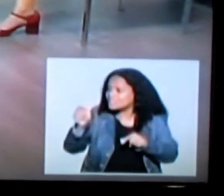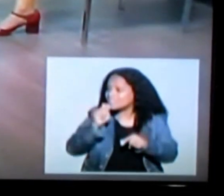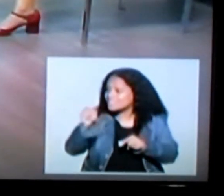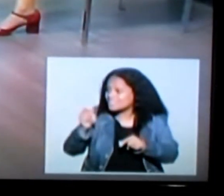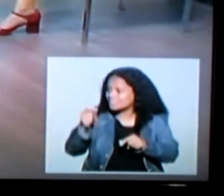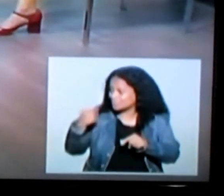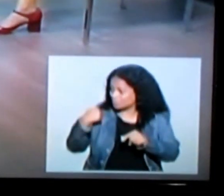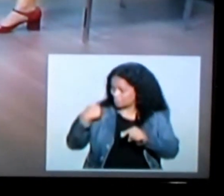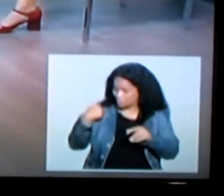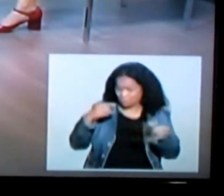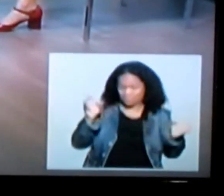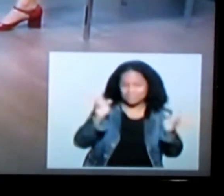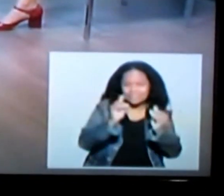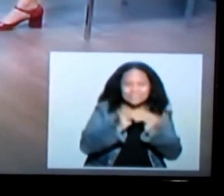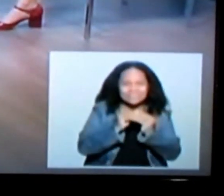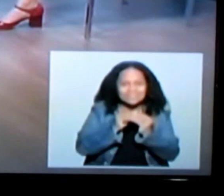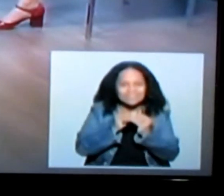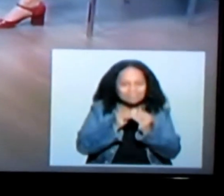diferente.